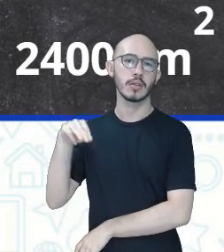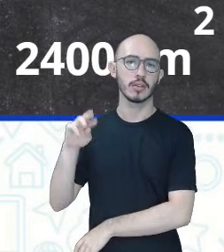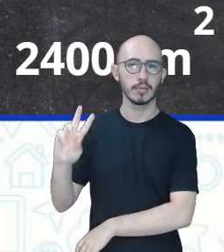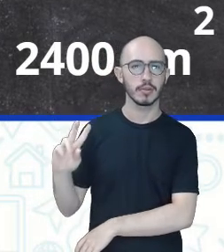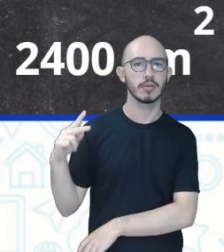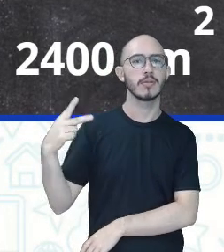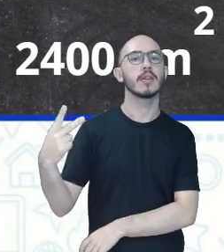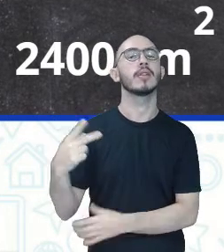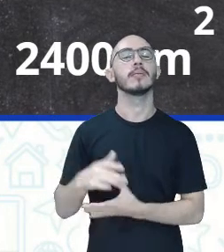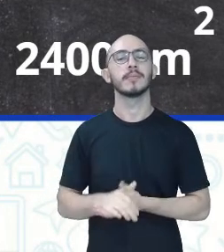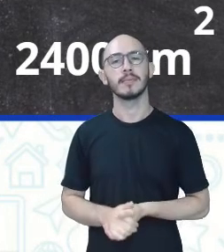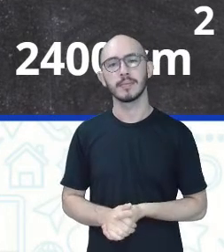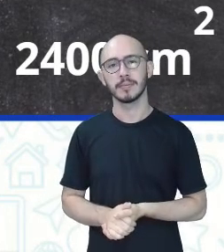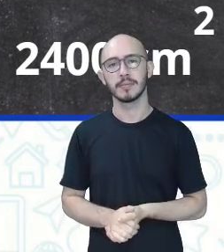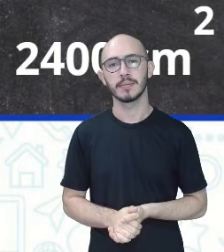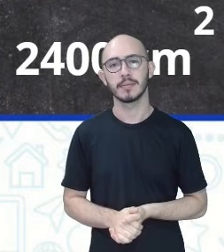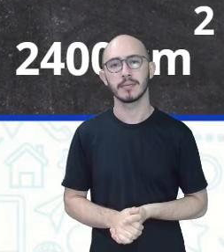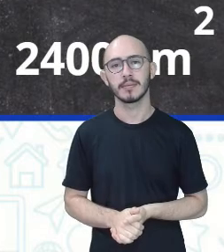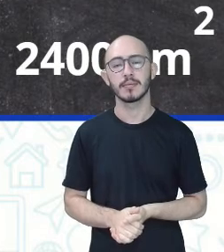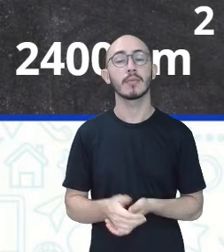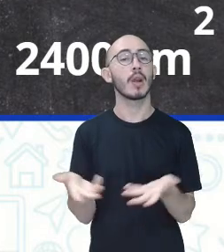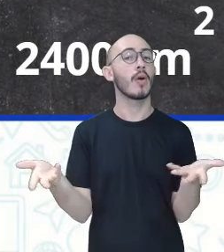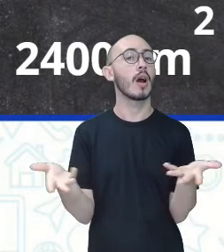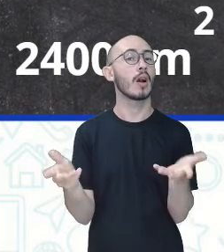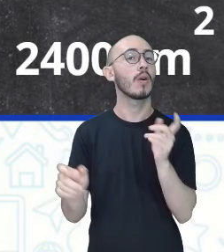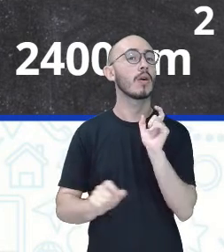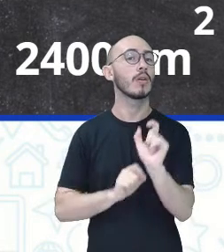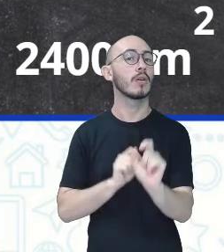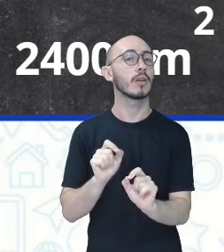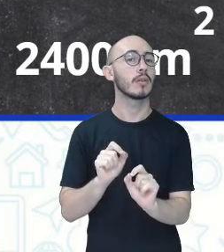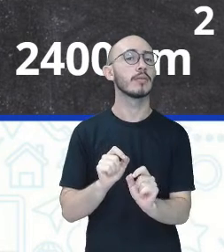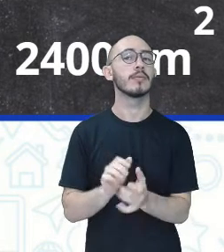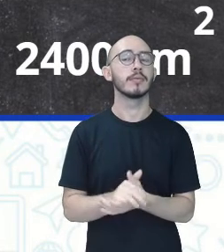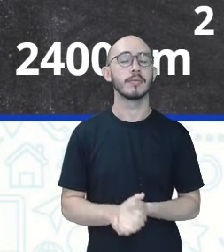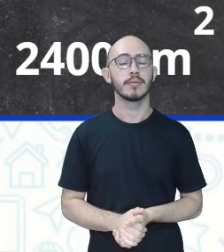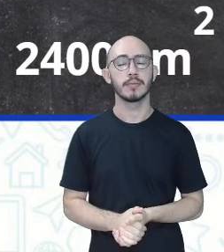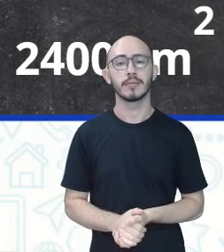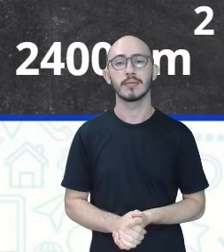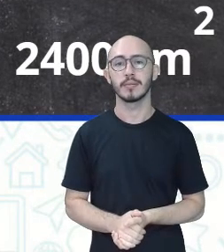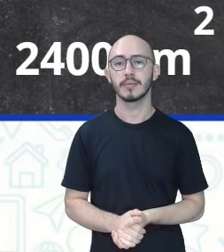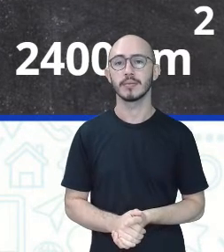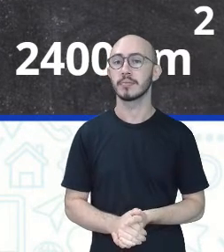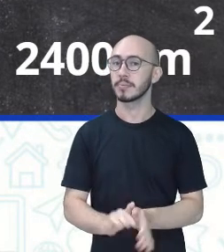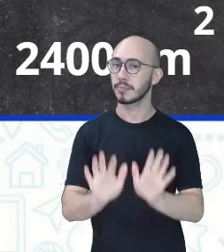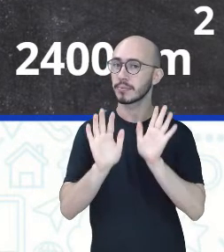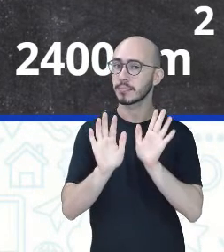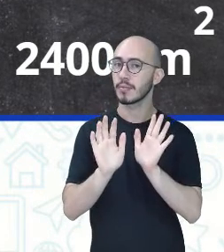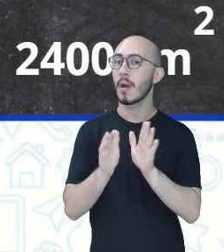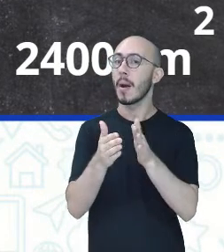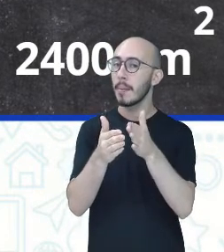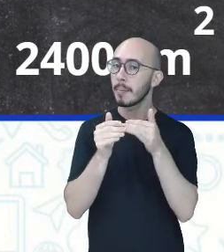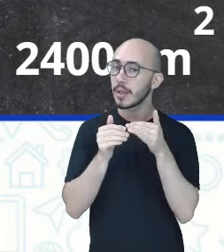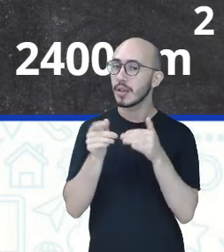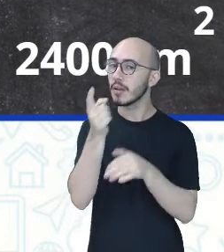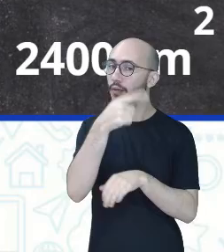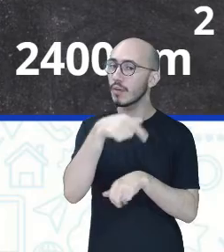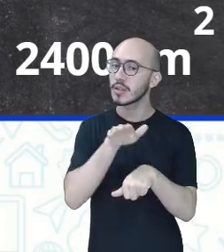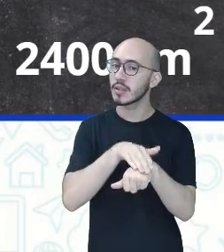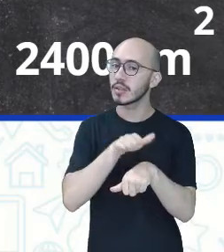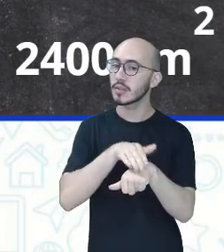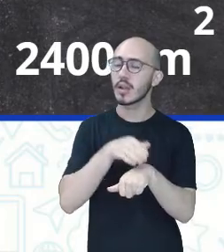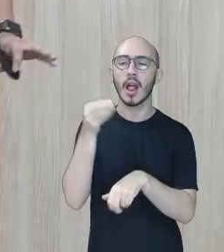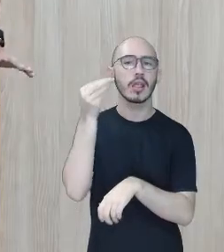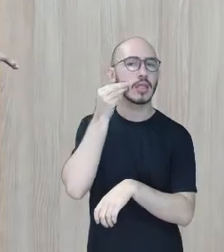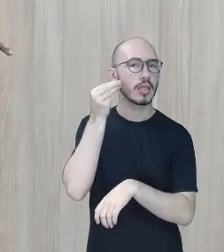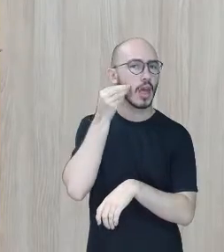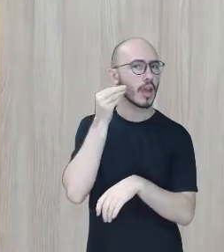2.400 centímetros quadrados. Agora, eu vou fazer aí e vou pedir para que você faça um